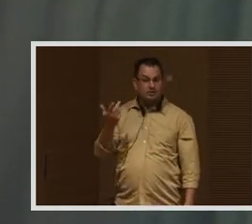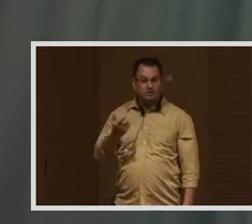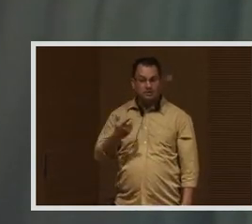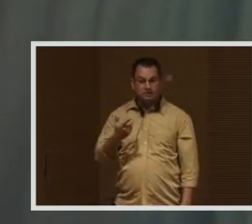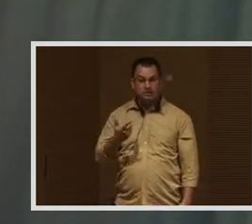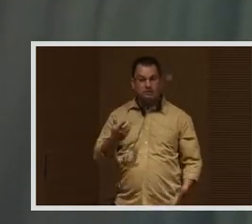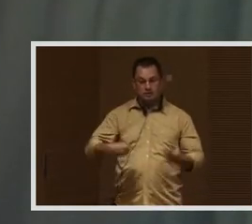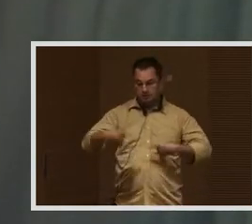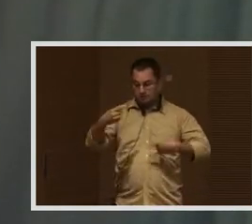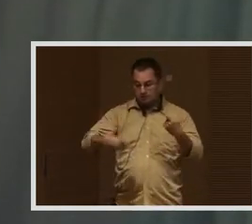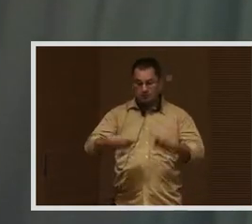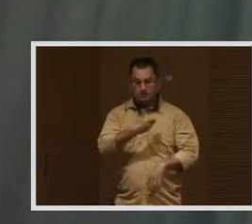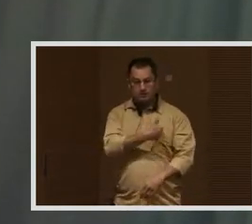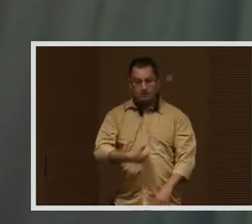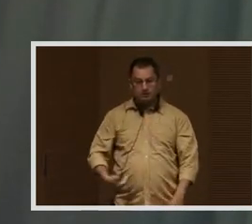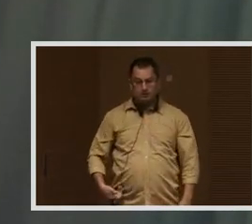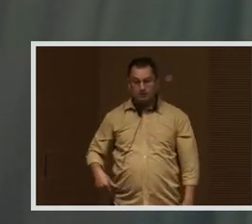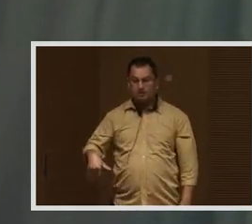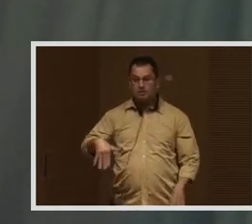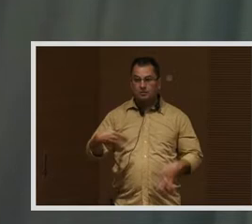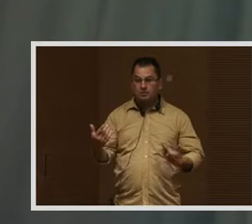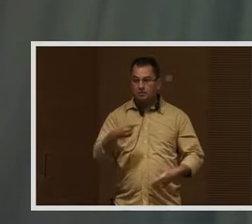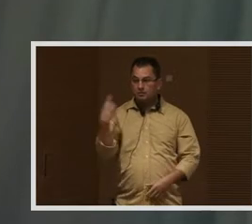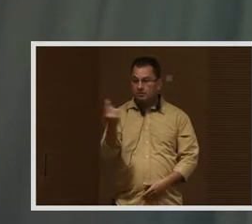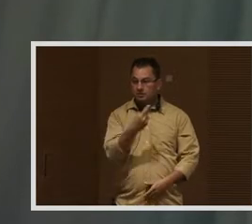políticas públicas que escrevemos.